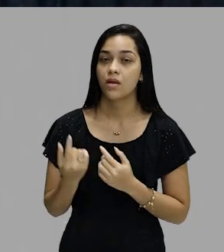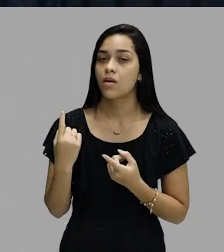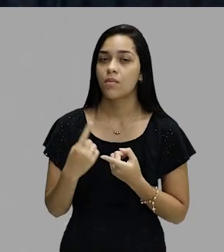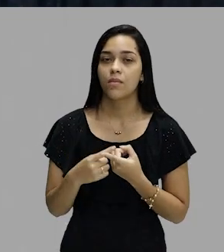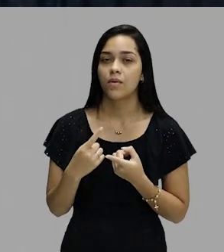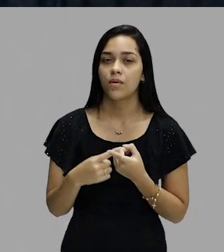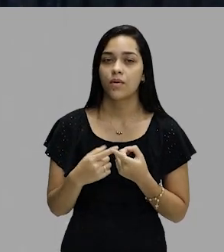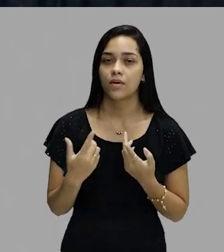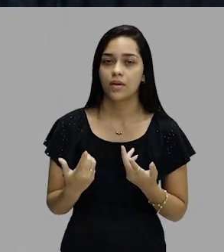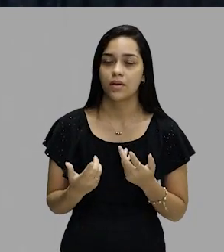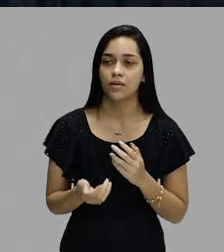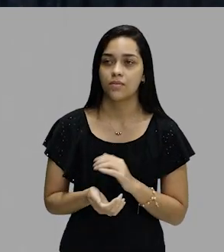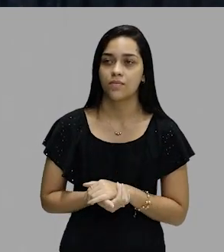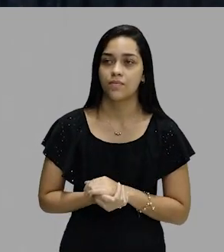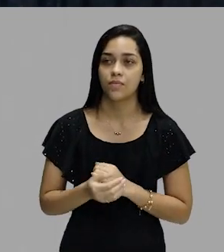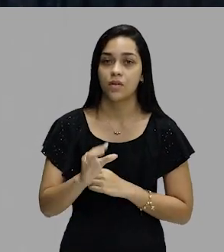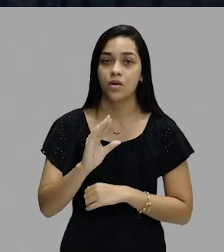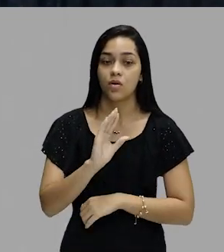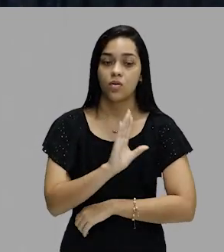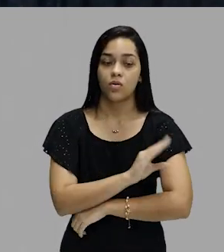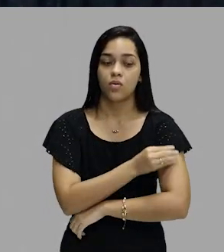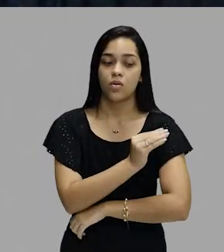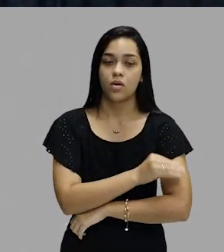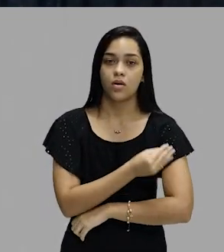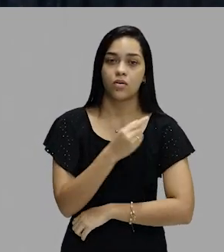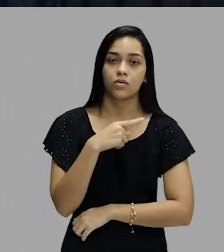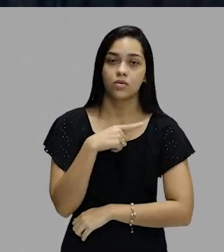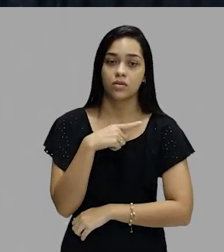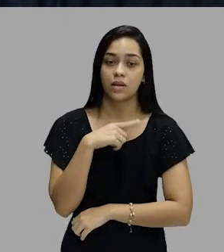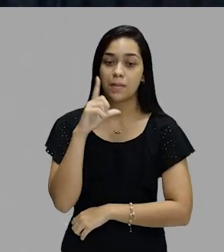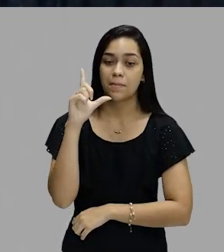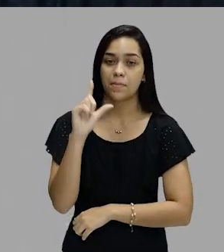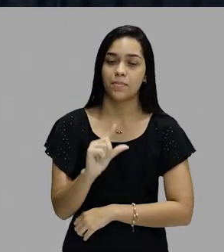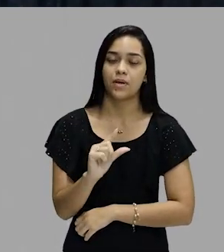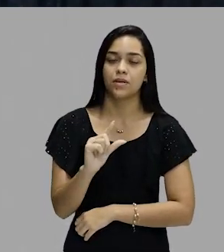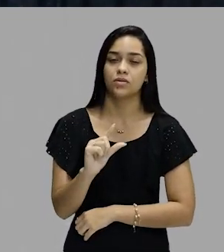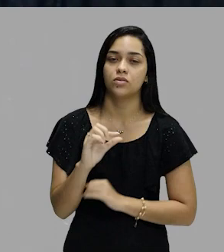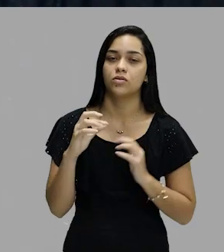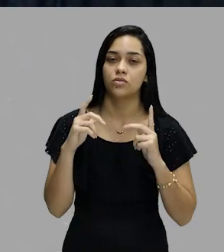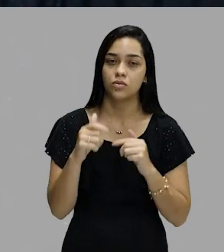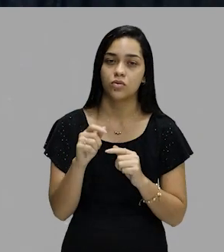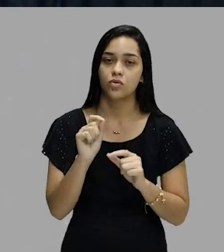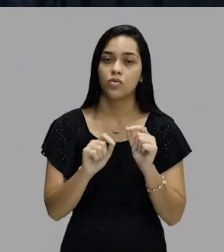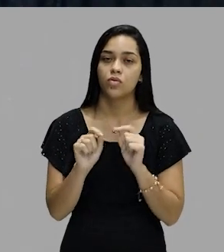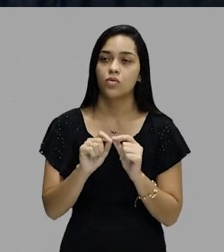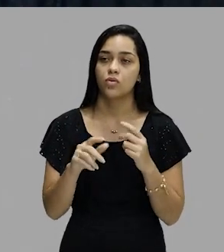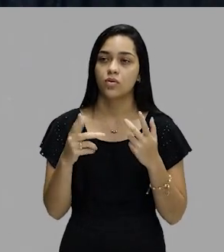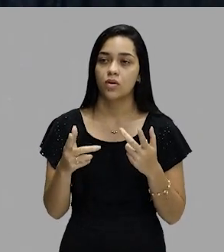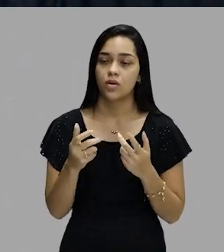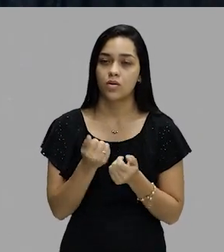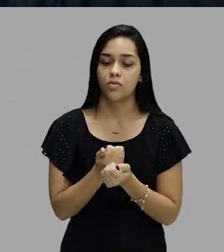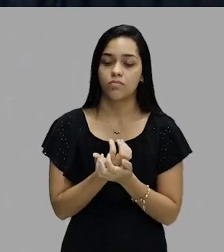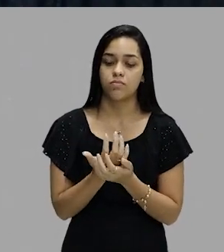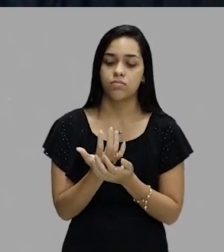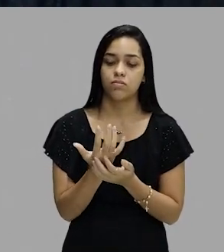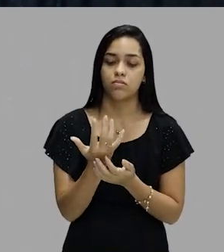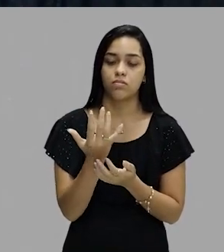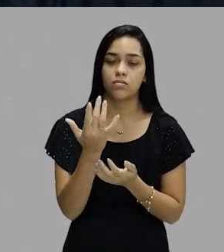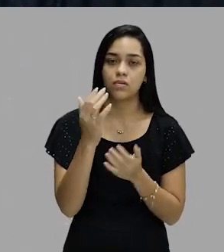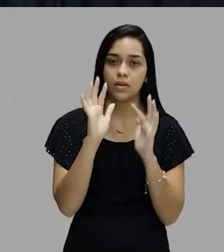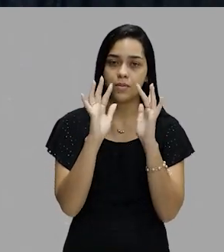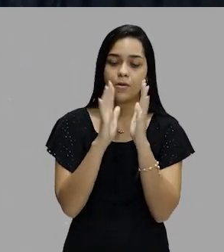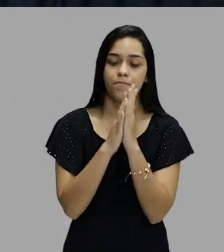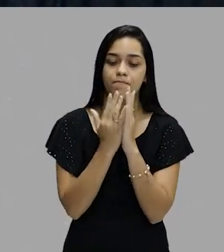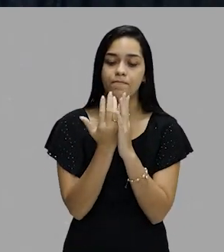quê? O álcool ele tem um poder, ele tem um ponto de ebulição muito baixo. Então, no momento que o álcool evapora da